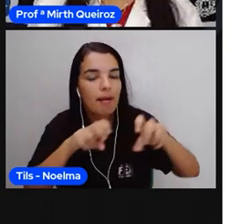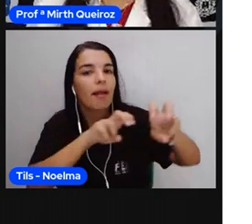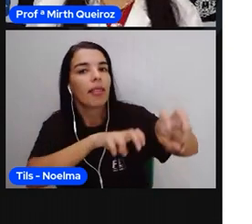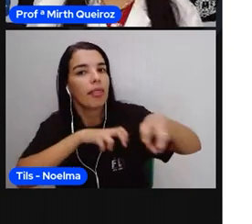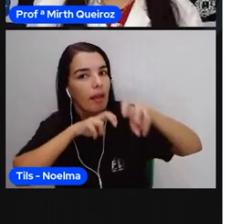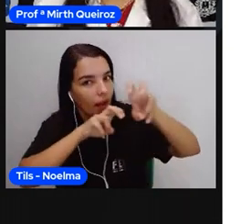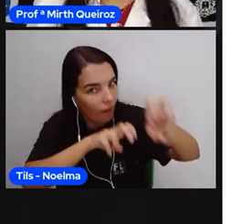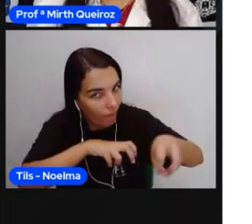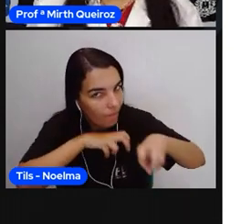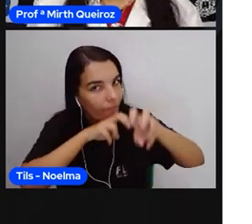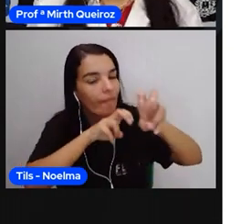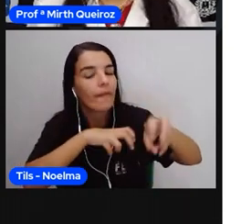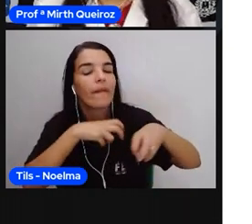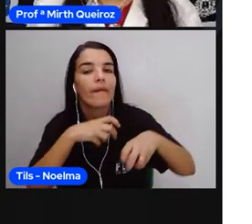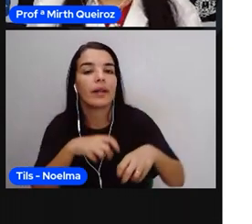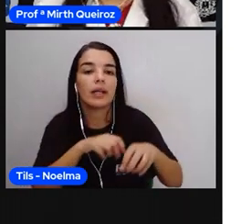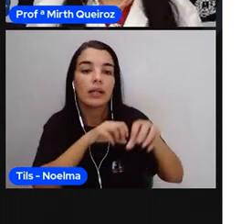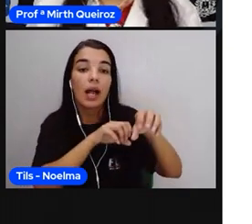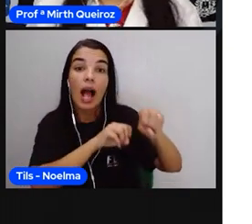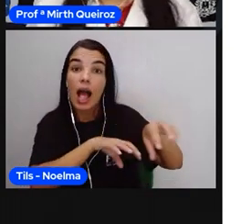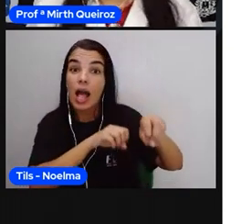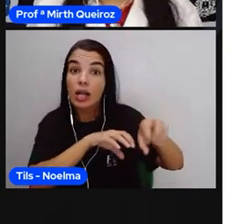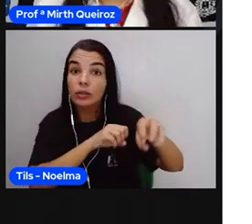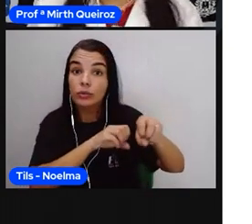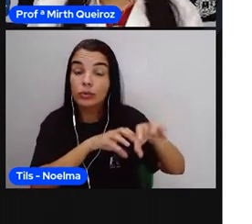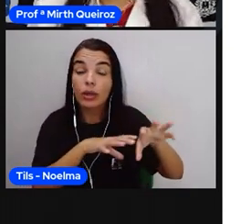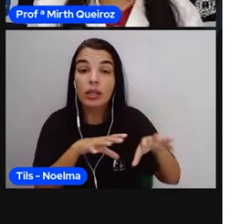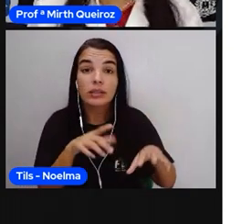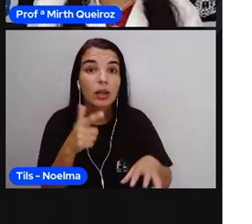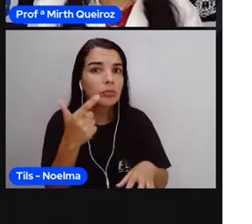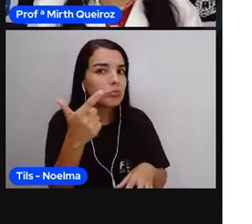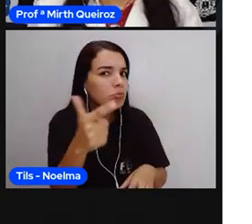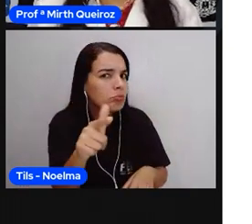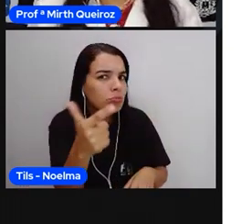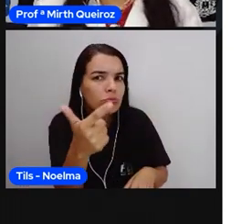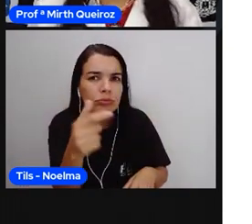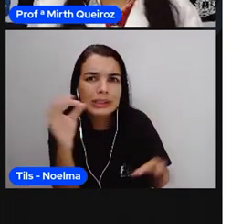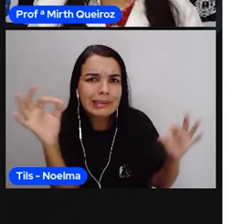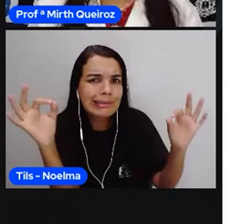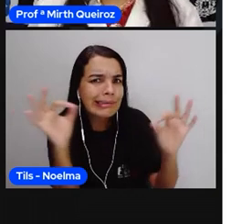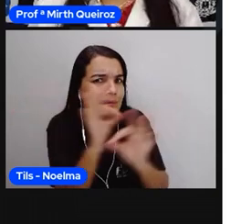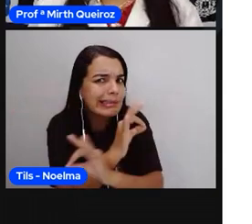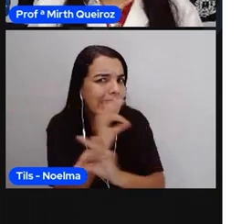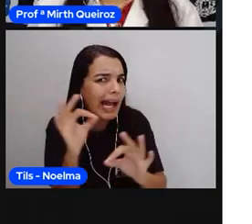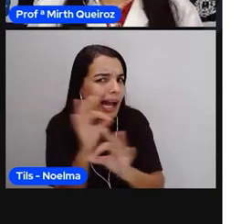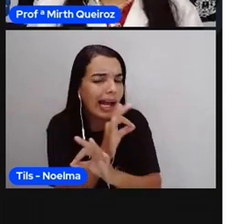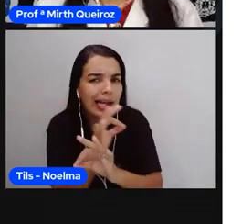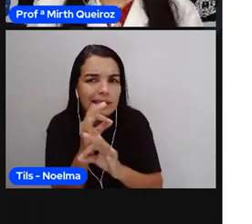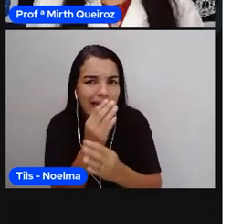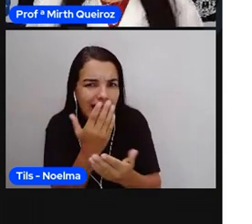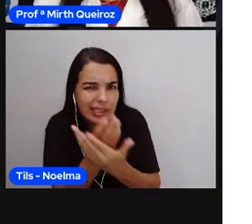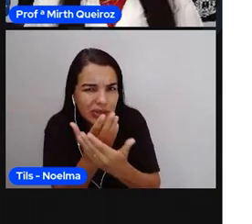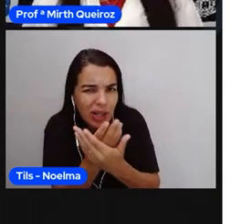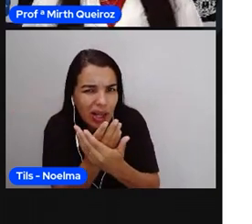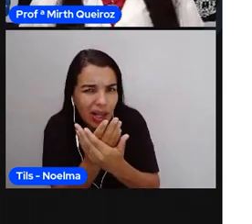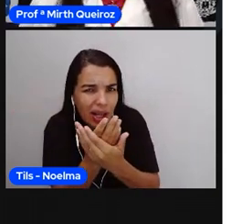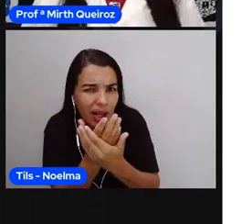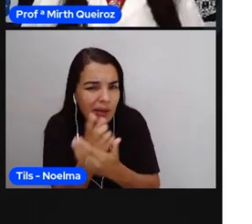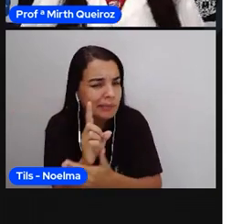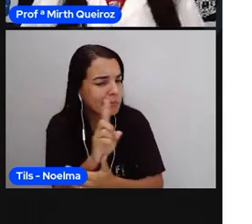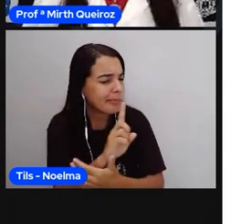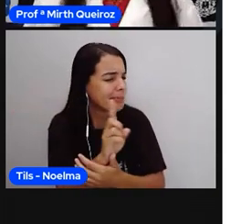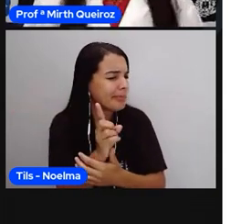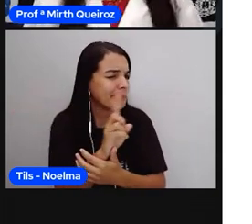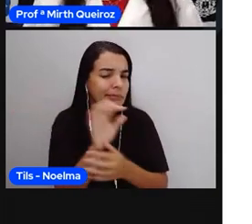plantações. A educação formal era praticamente inexistente, não existia educação formal. Quando a gente fala de